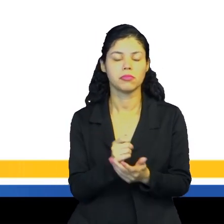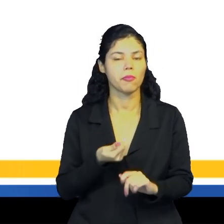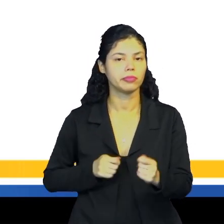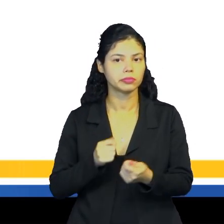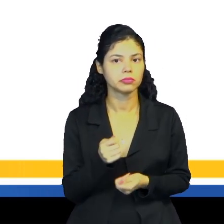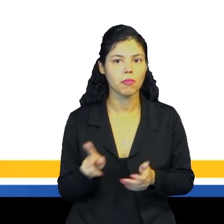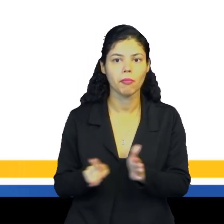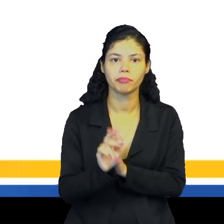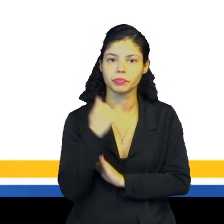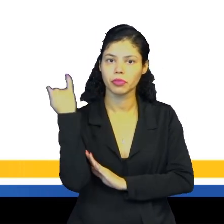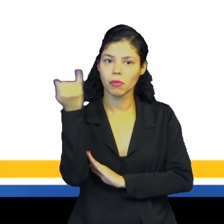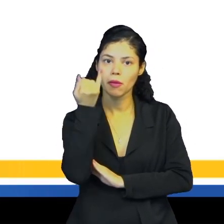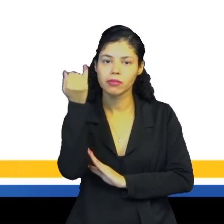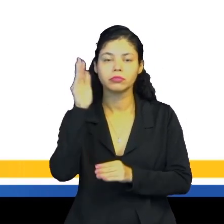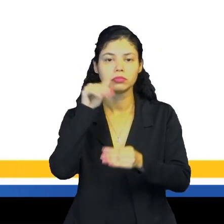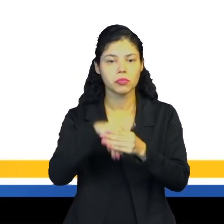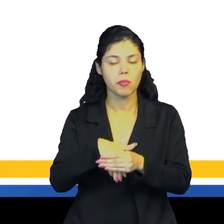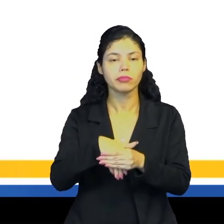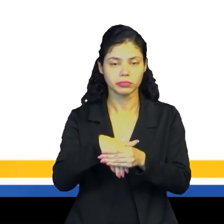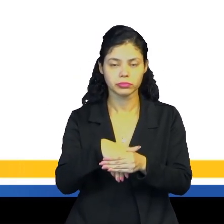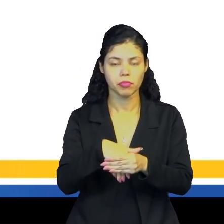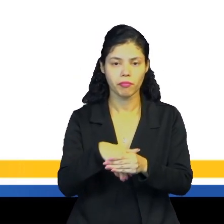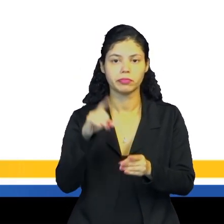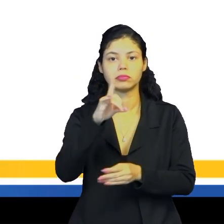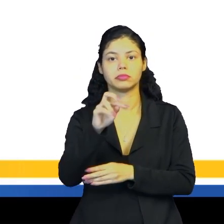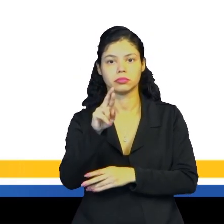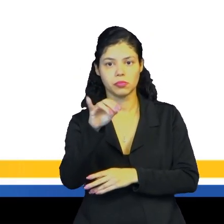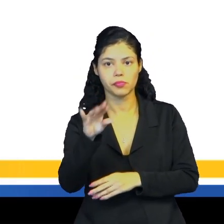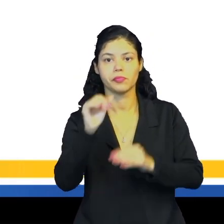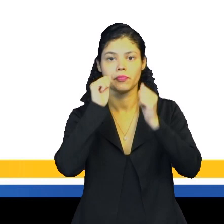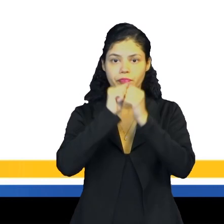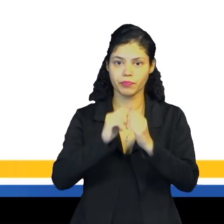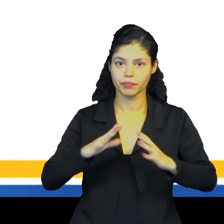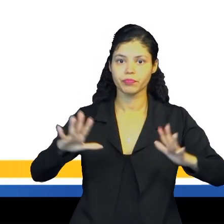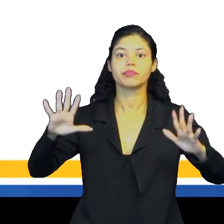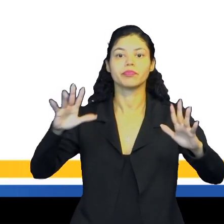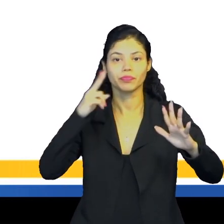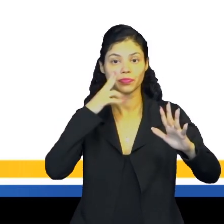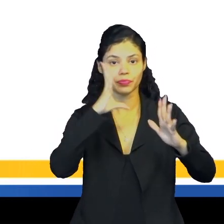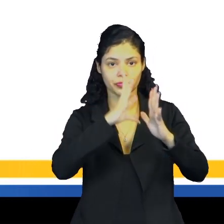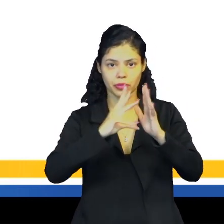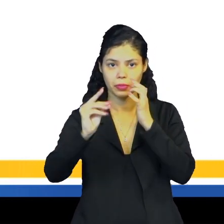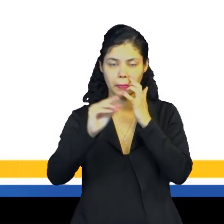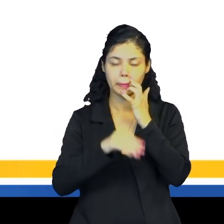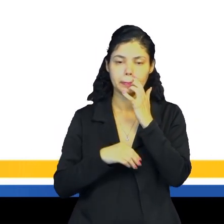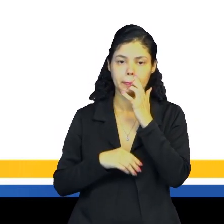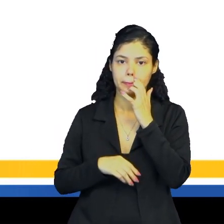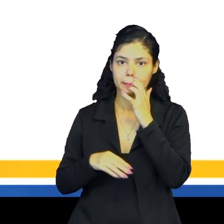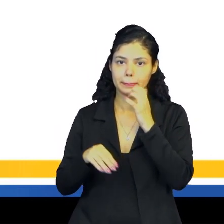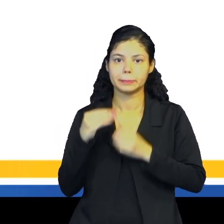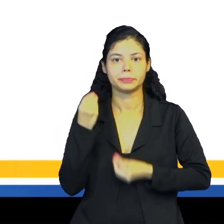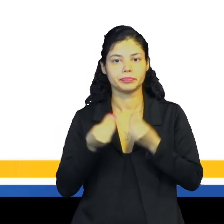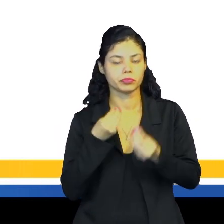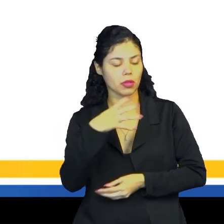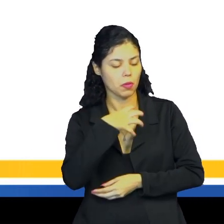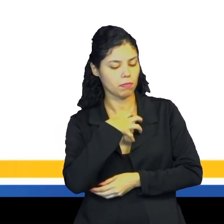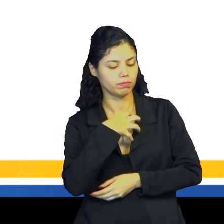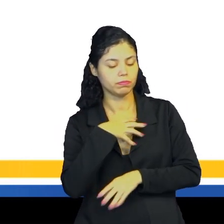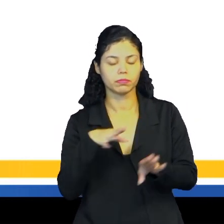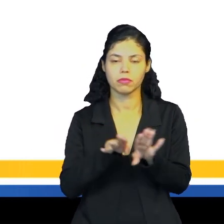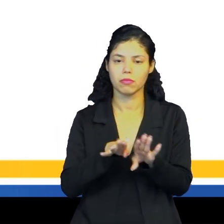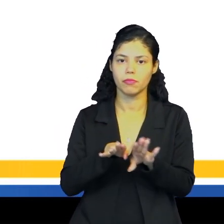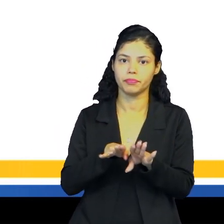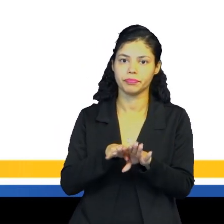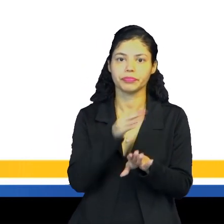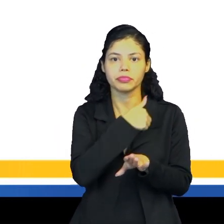é essencial que o processo eleitoral seja idôneo, limpo e transparente. Momentos como a República Velha exemplificam